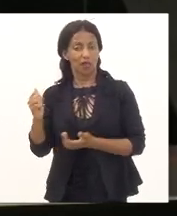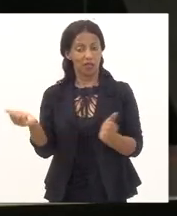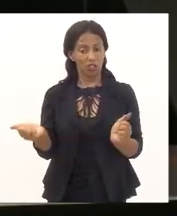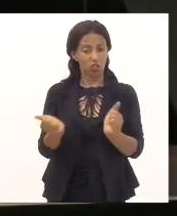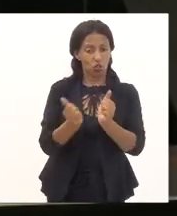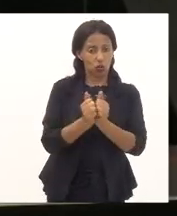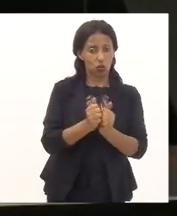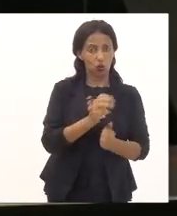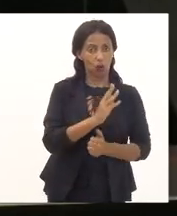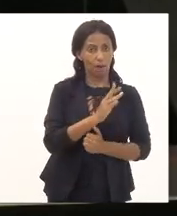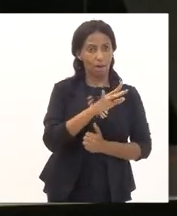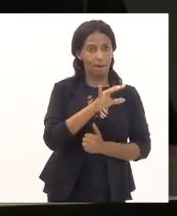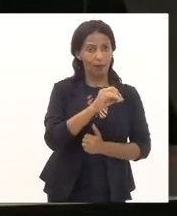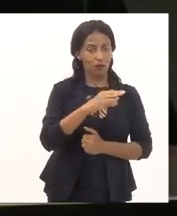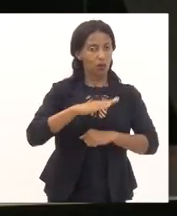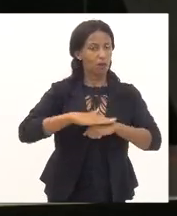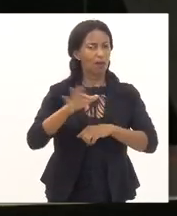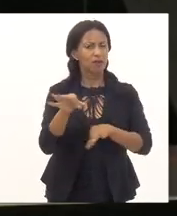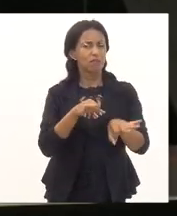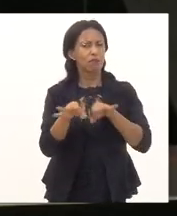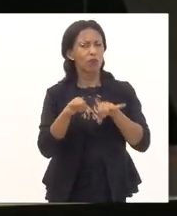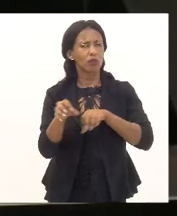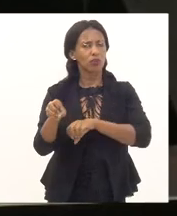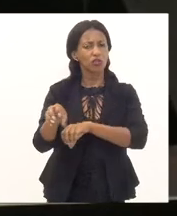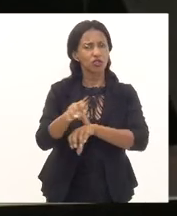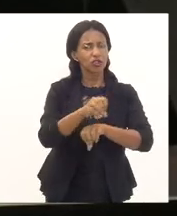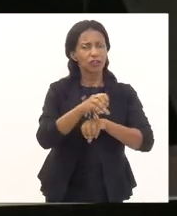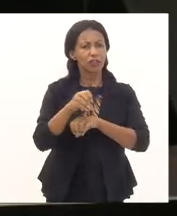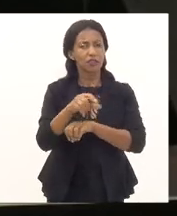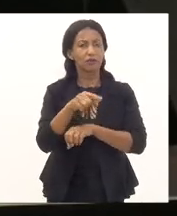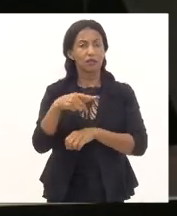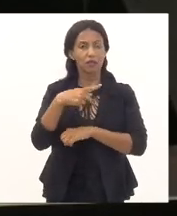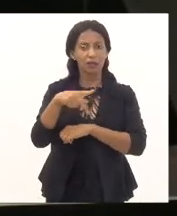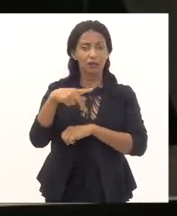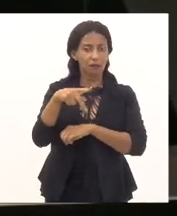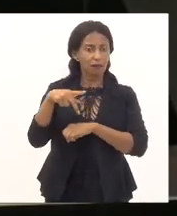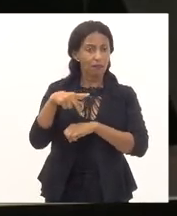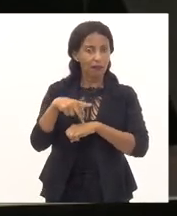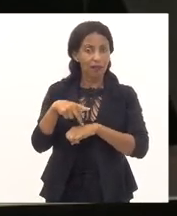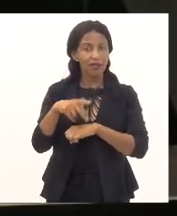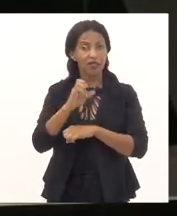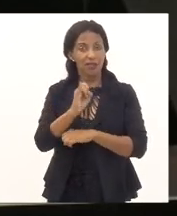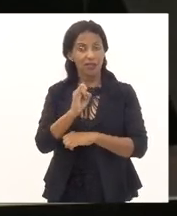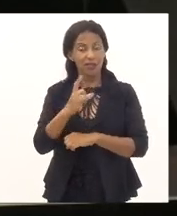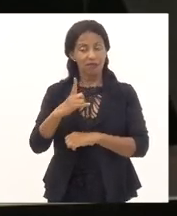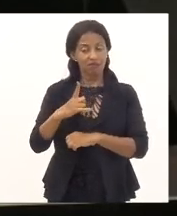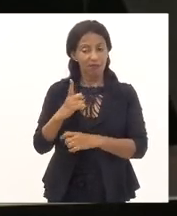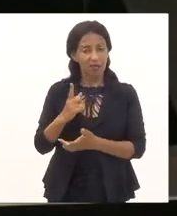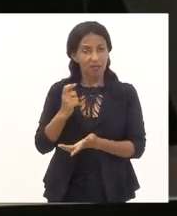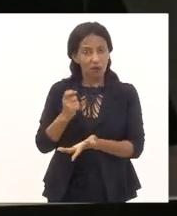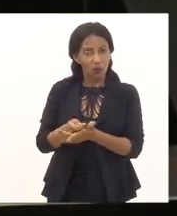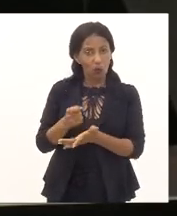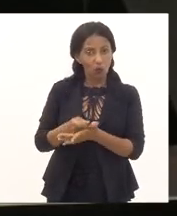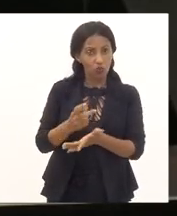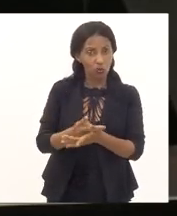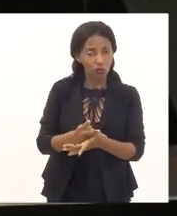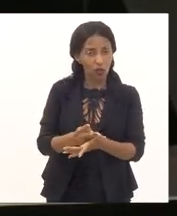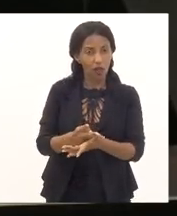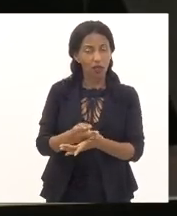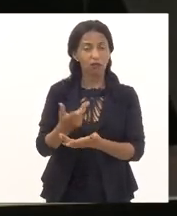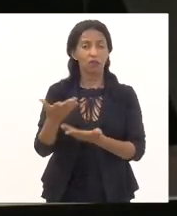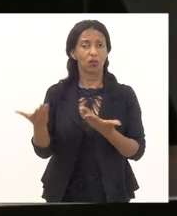Ribeiro fizeram o mais importante projeto de educação desse país, que se tivesse sido mantido, ele